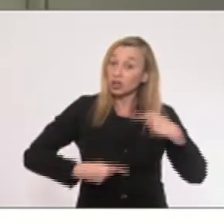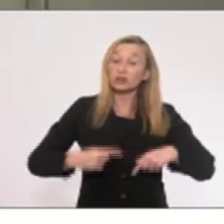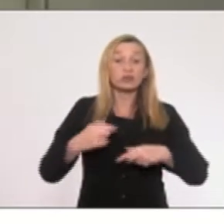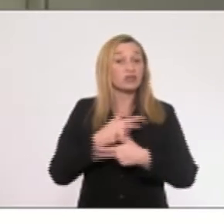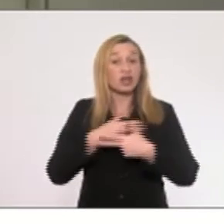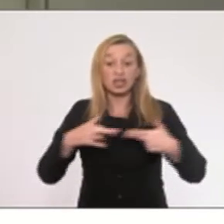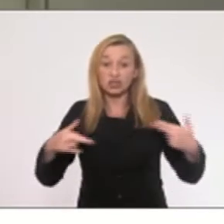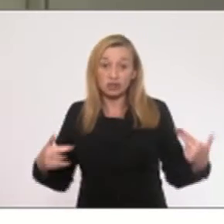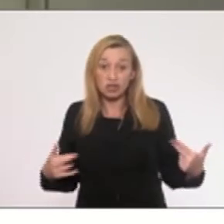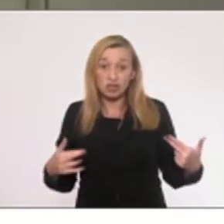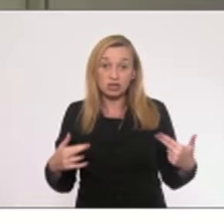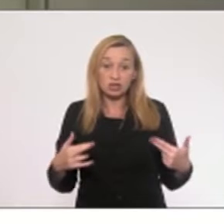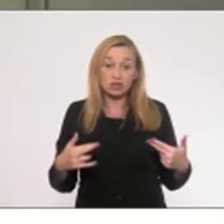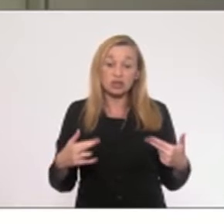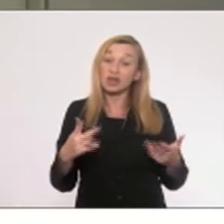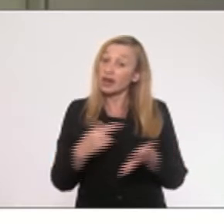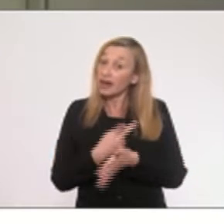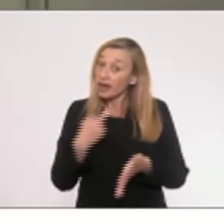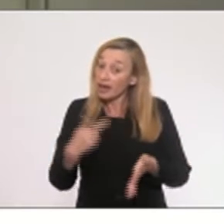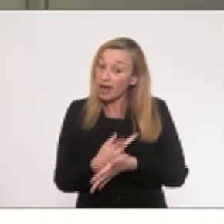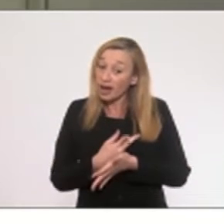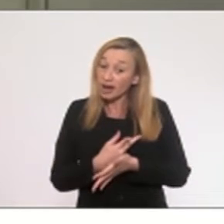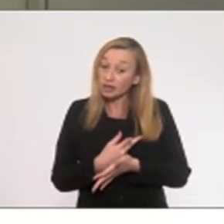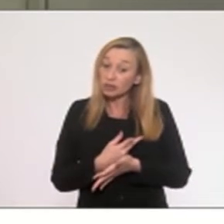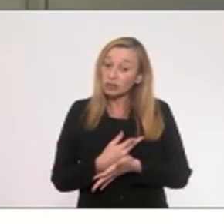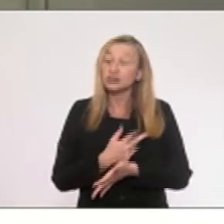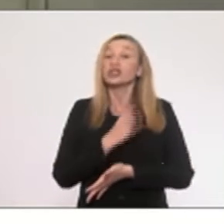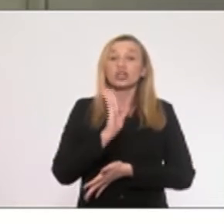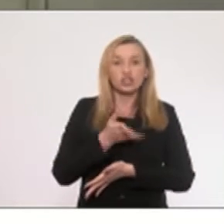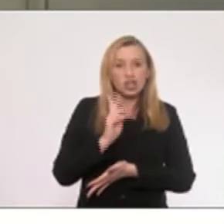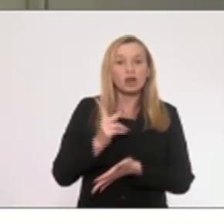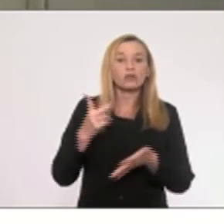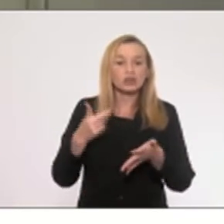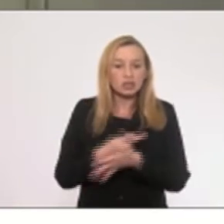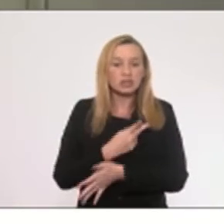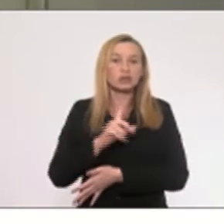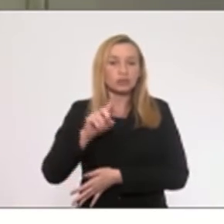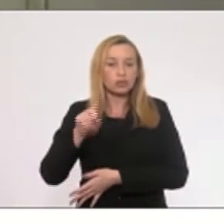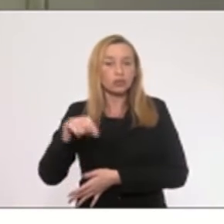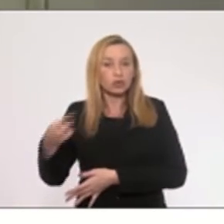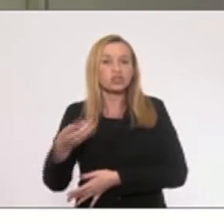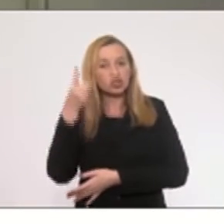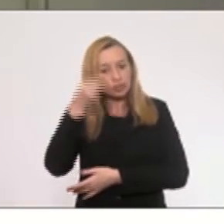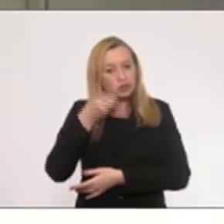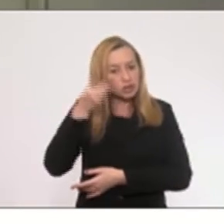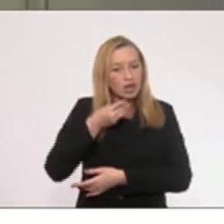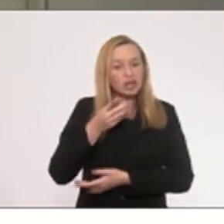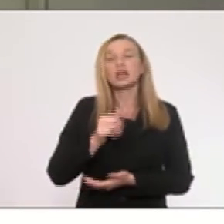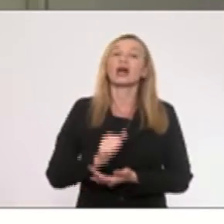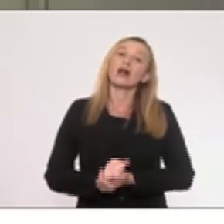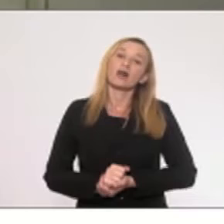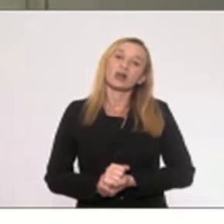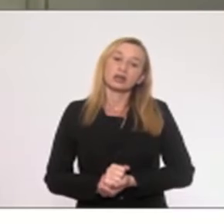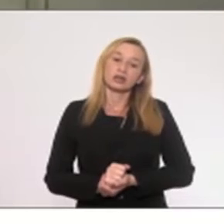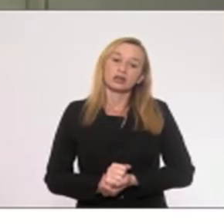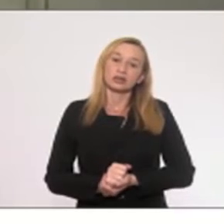vezes ardiloso de muitos, Isso já aconteceu com o deputado Chico Machado. para inclusive de